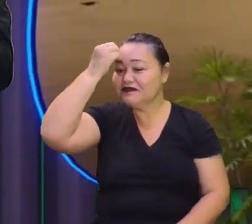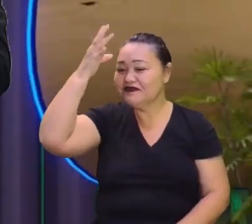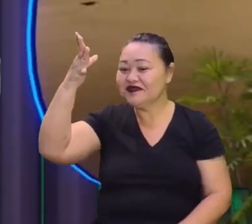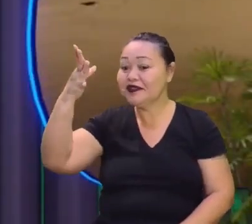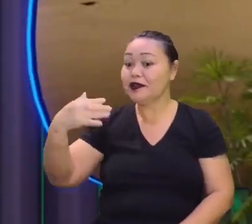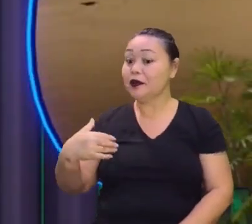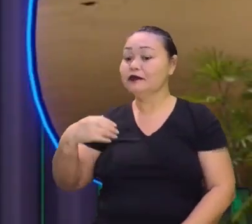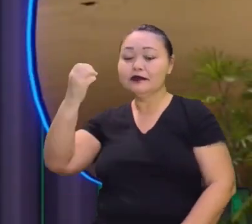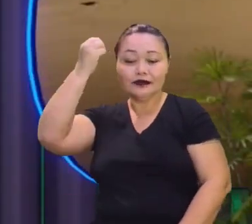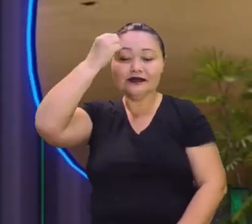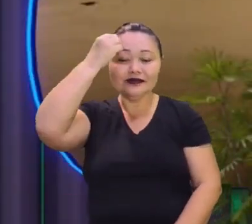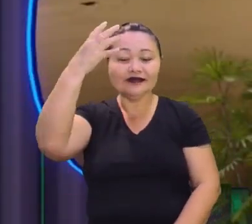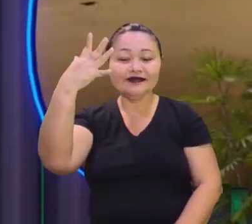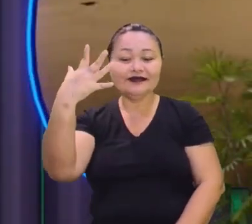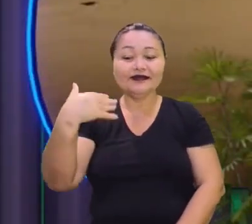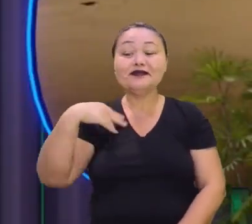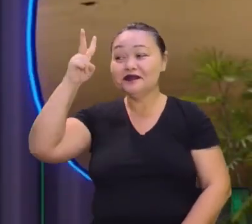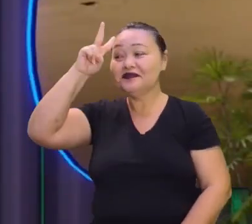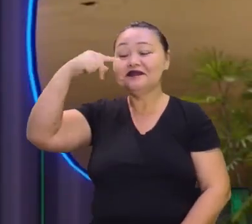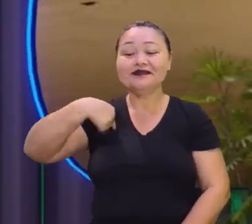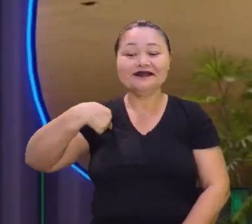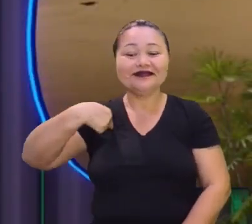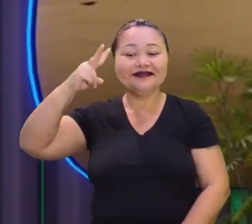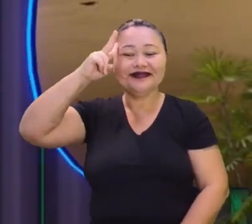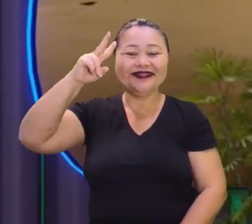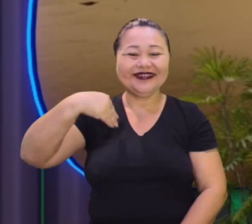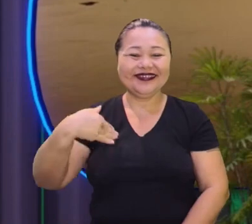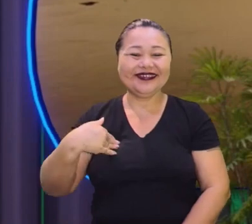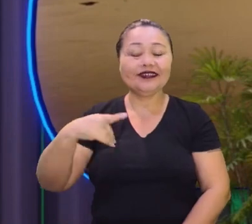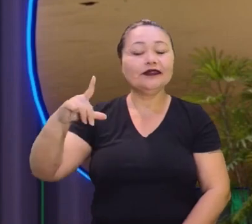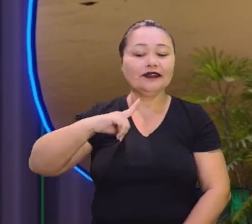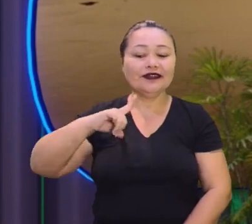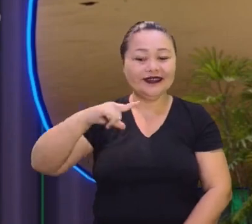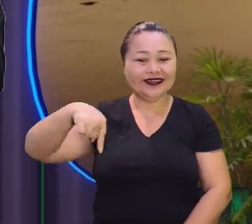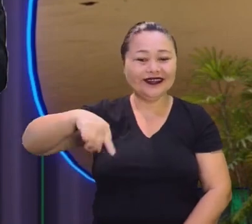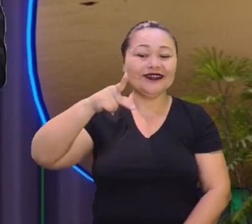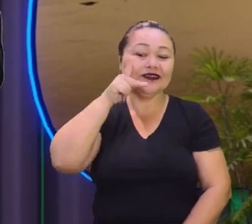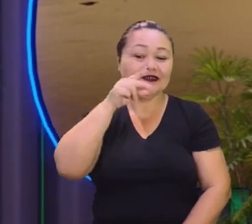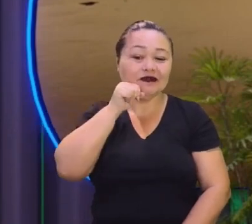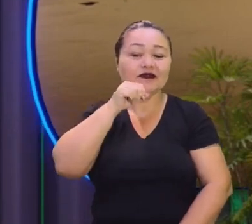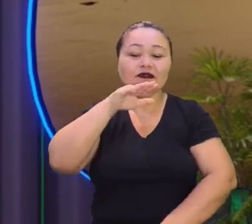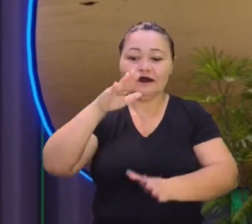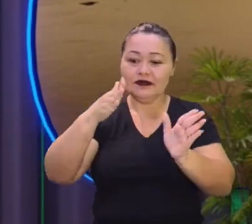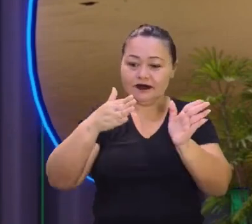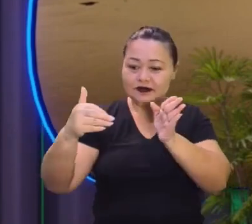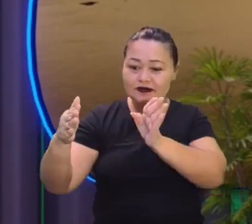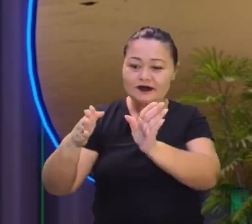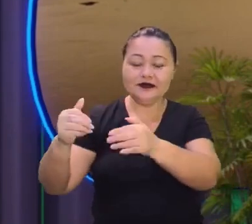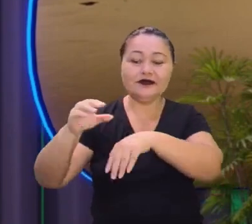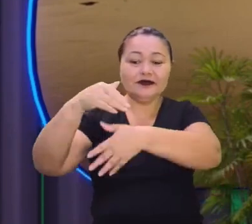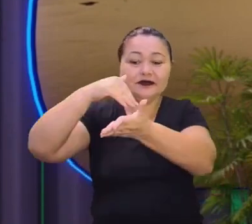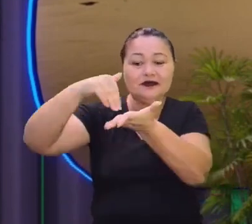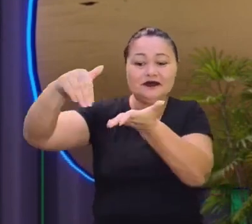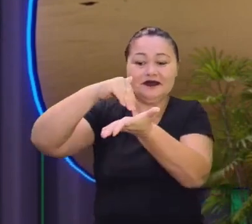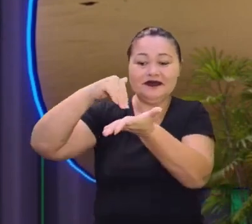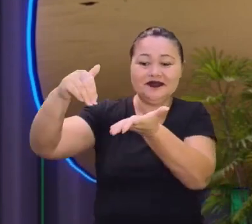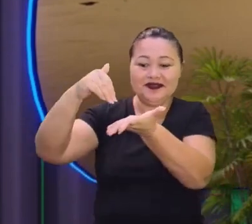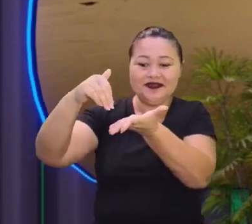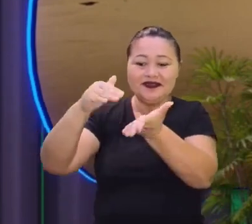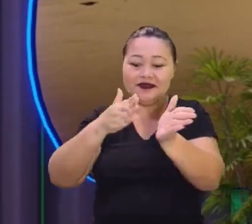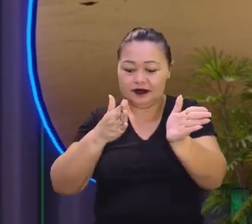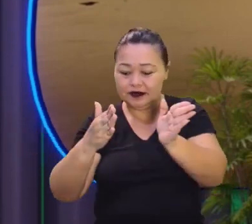mas a Aldelinda vai lembrar. Conte aí. Existia aqui em Porto Velho as esplanadas das